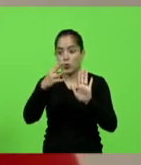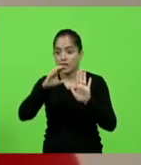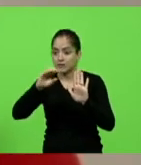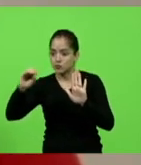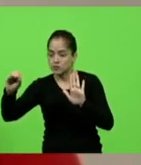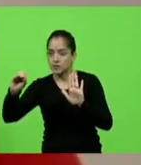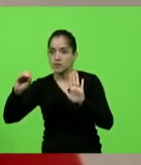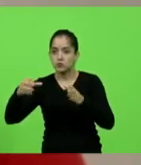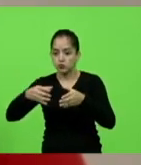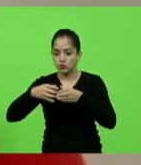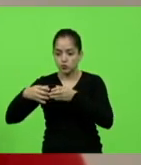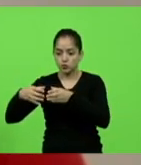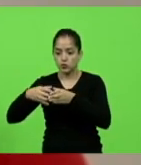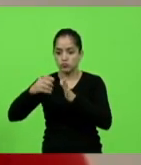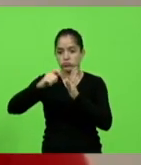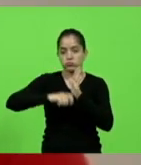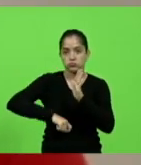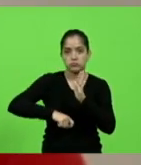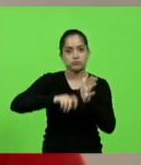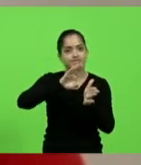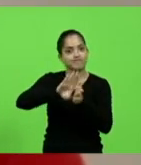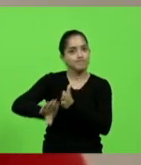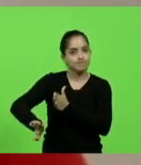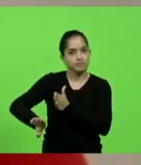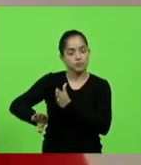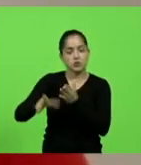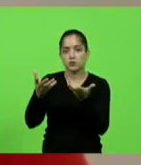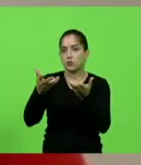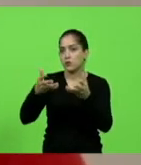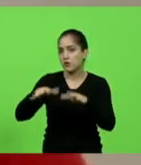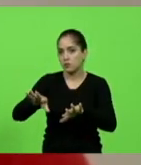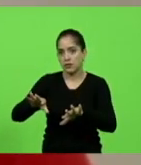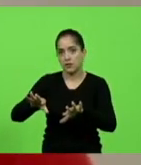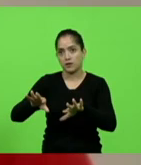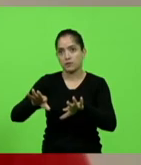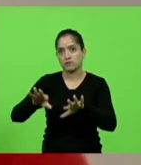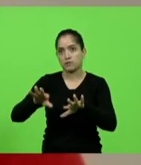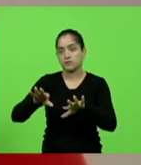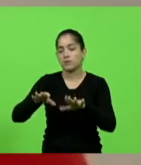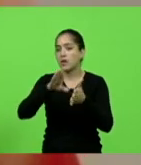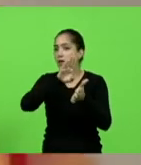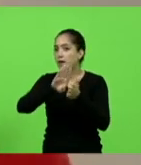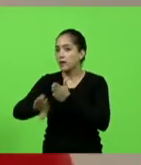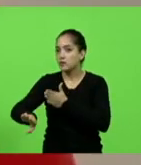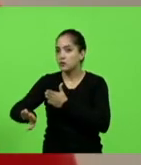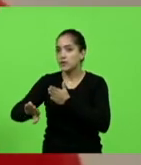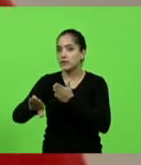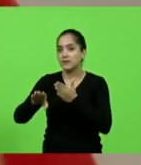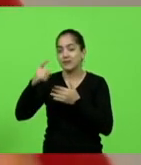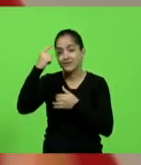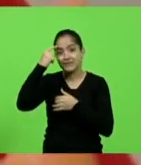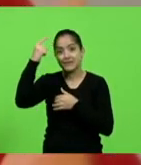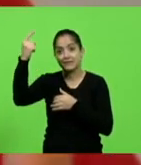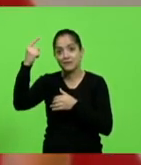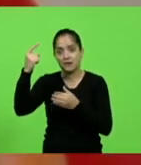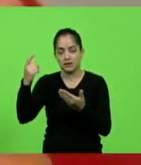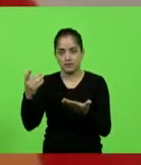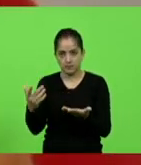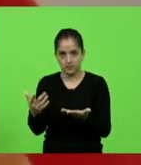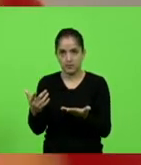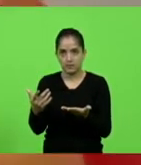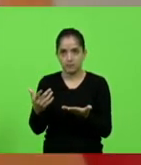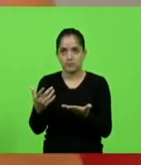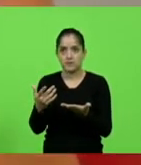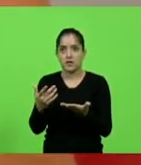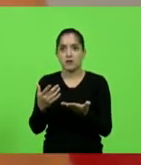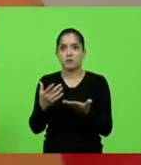nacionais, rejeitam esta medida, rejeitam essa ideia conservadora,